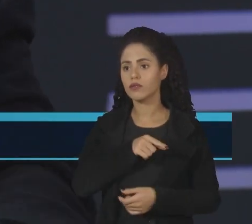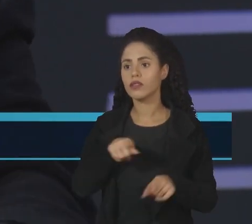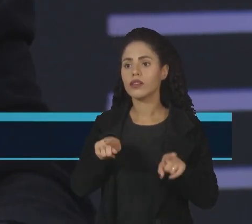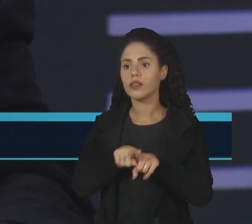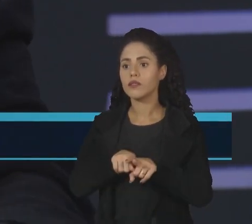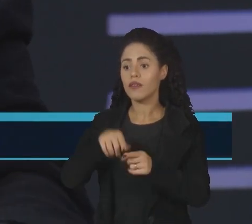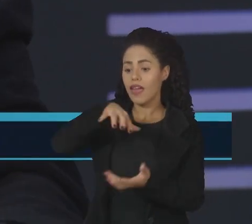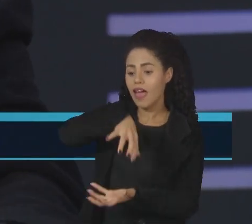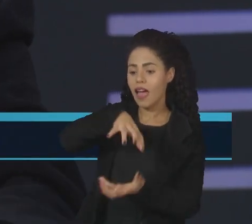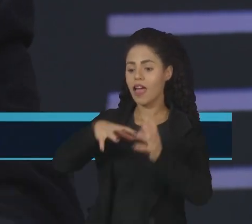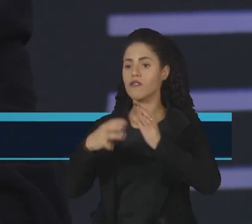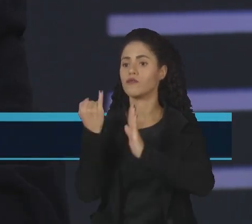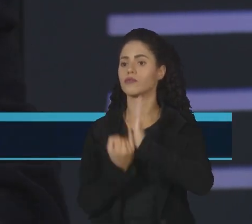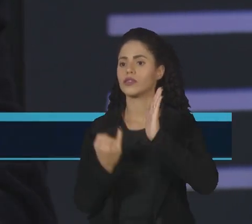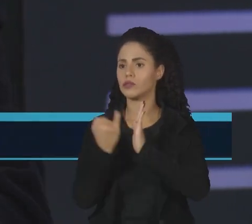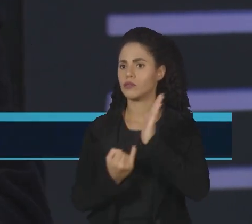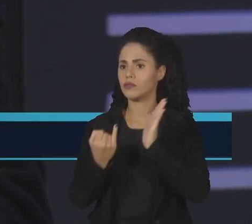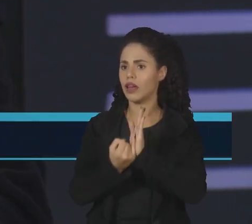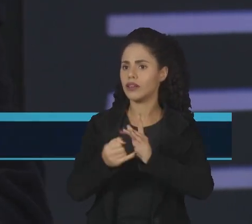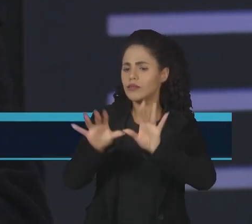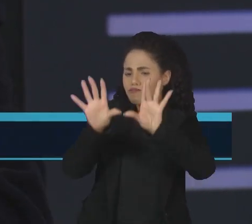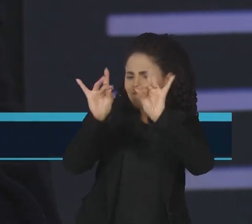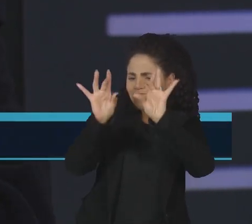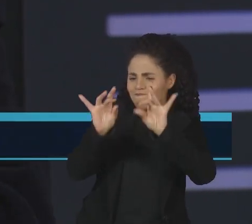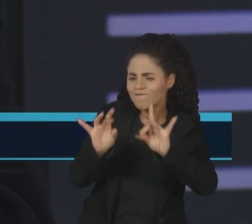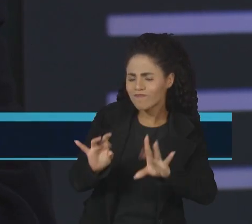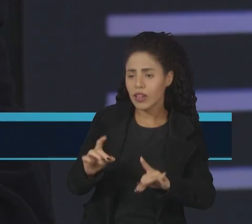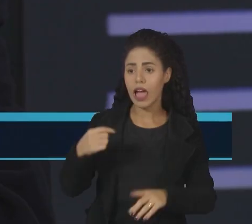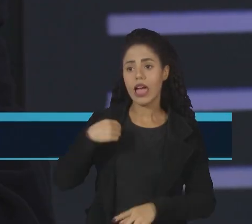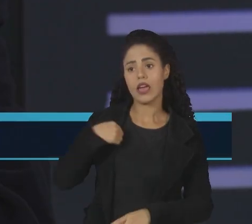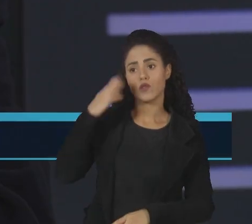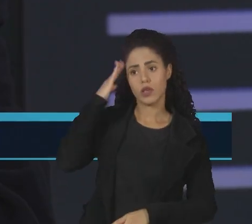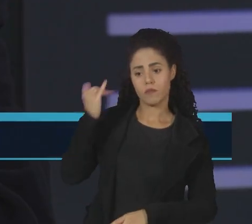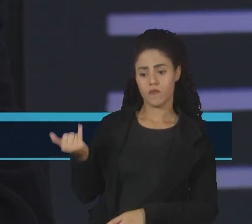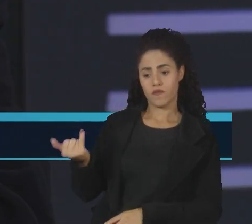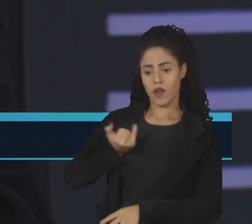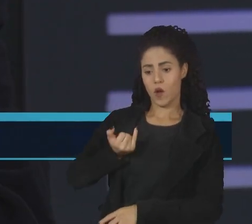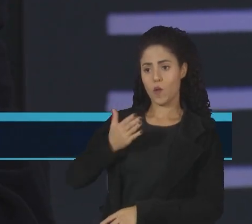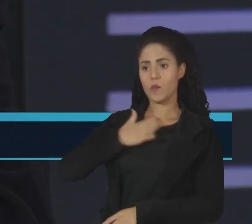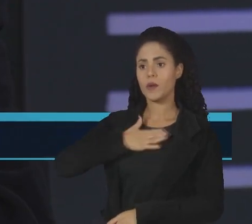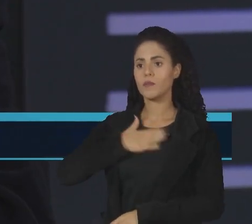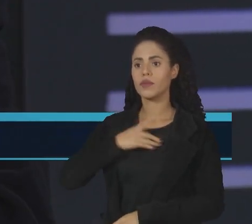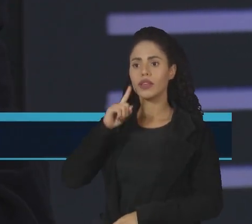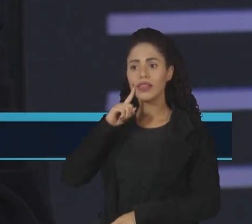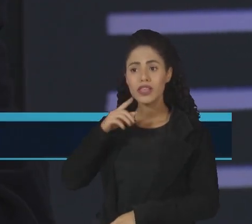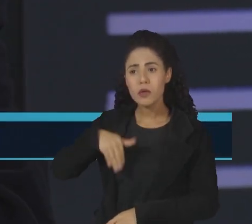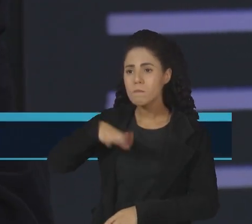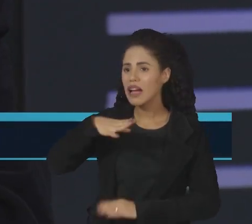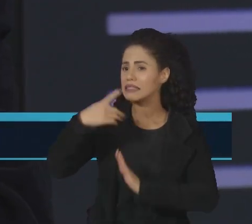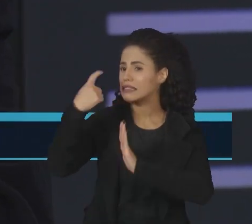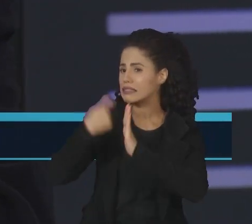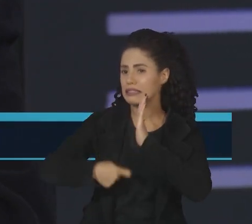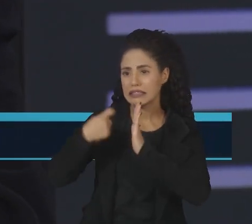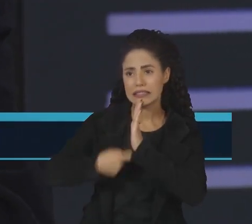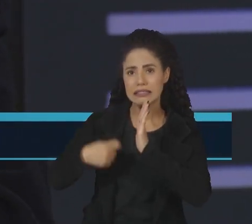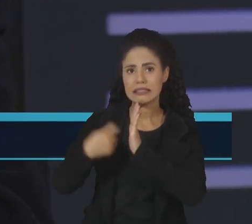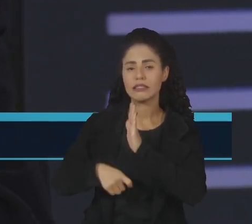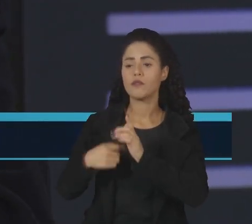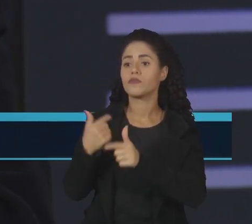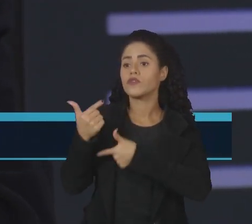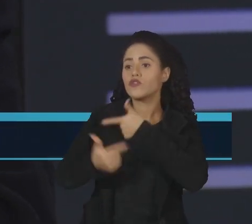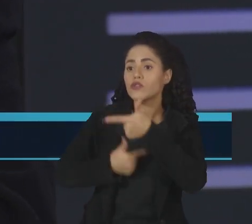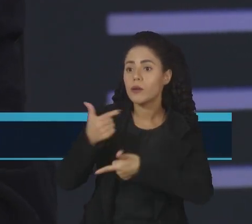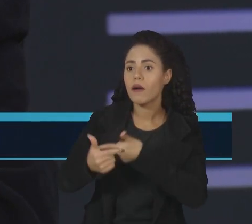todas as discussões que ela tem, recentemente eu fiquei sabendo que um dos setores que vai ser mais taxado é os setores de serviços